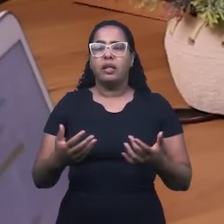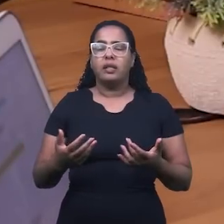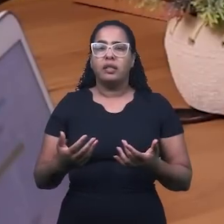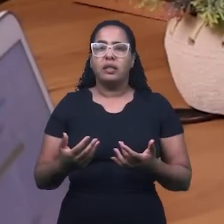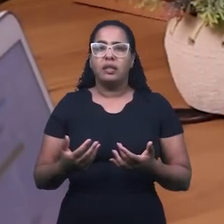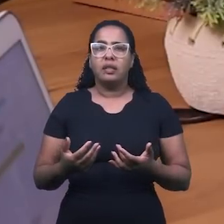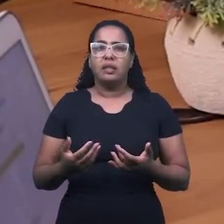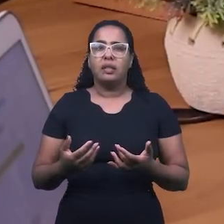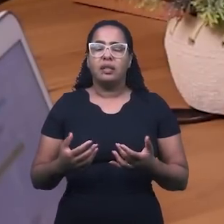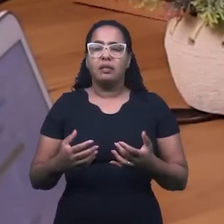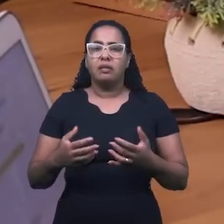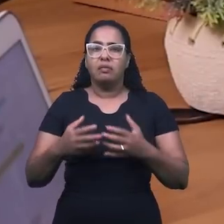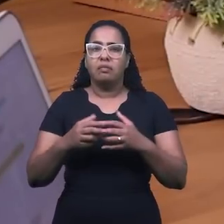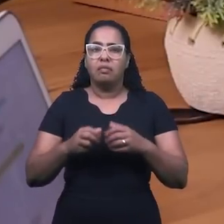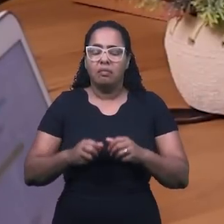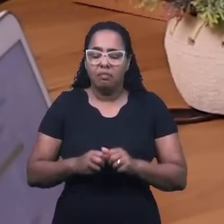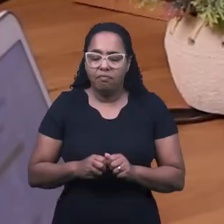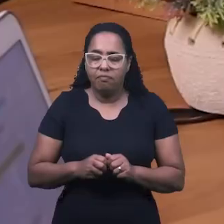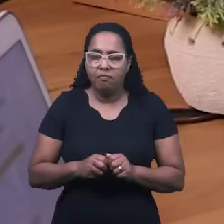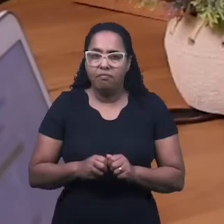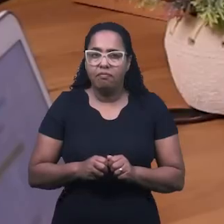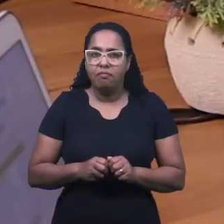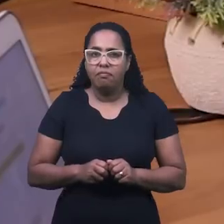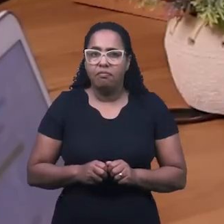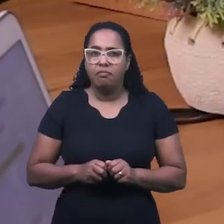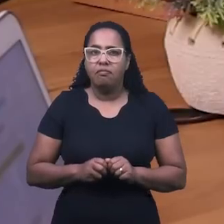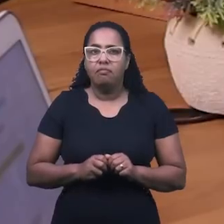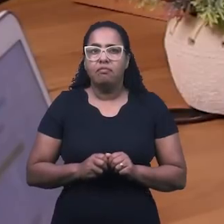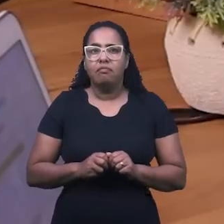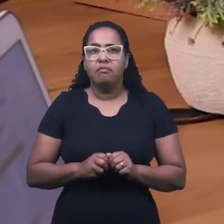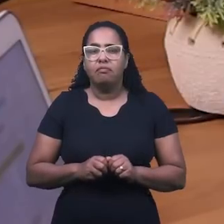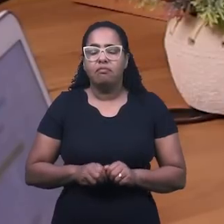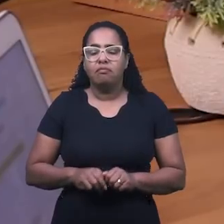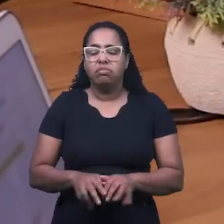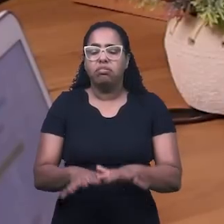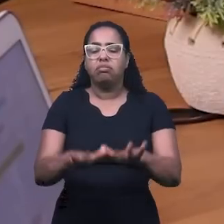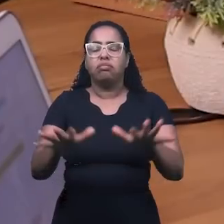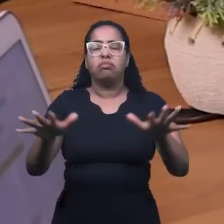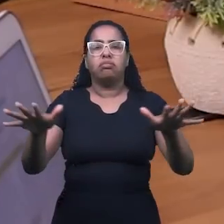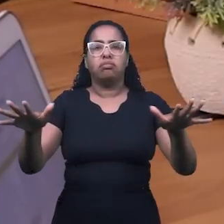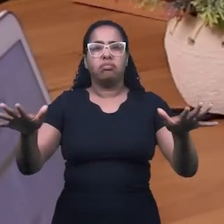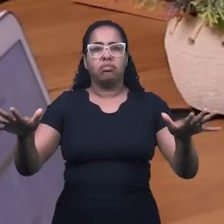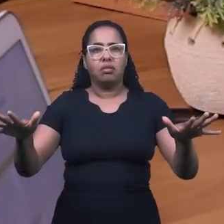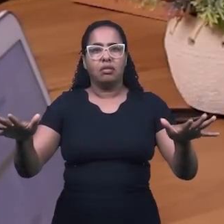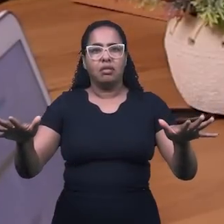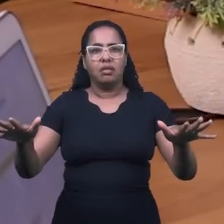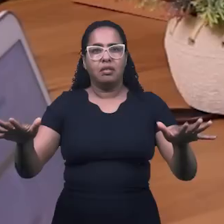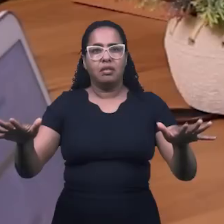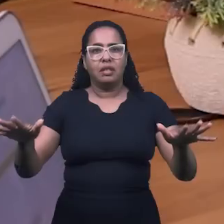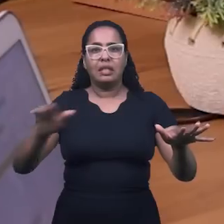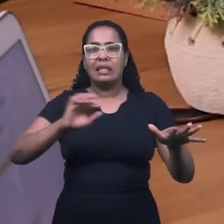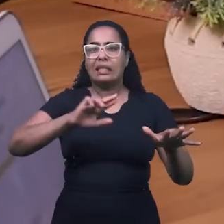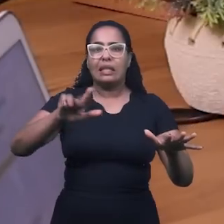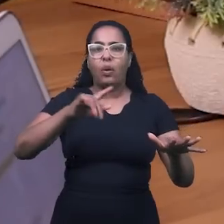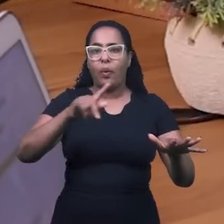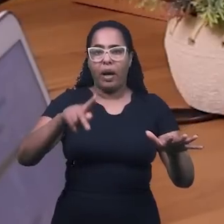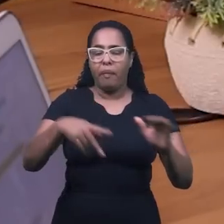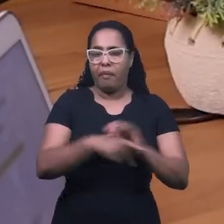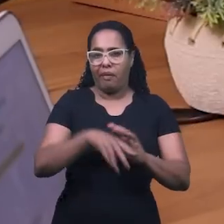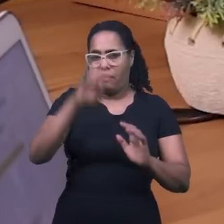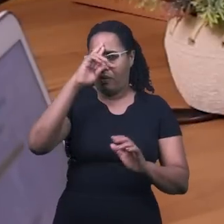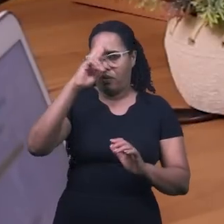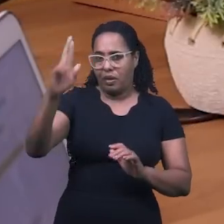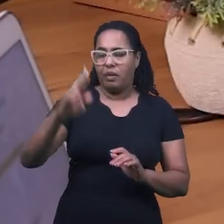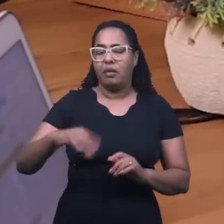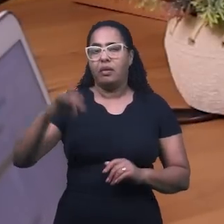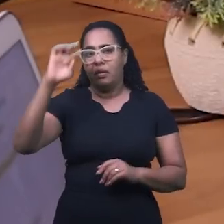material que ele espalha por vários terrenos que não são do